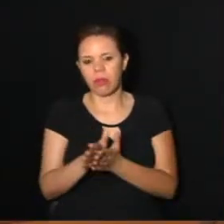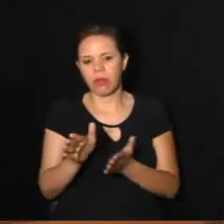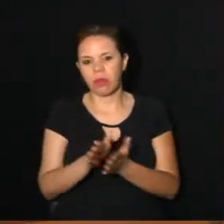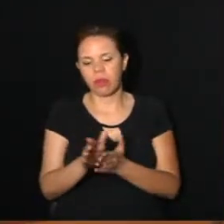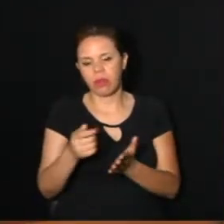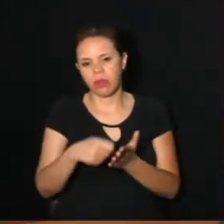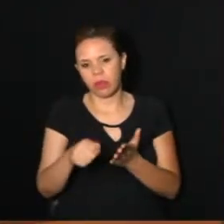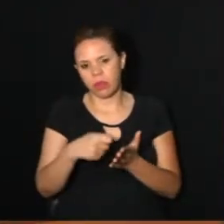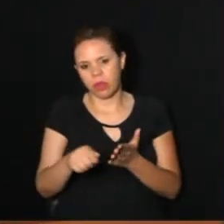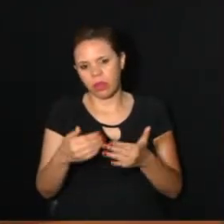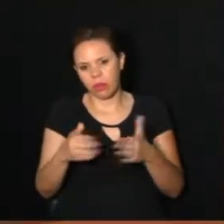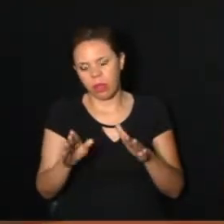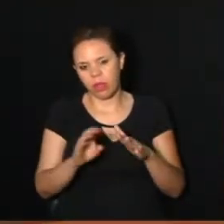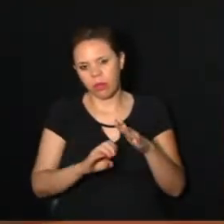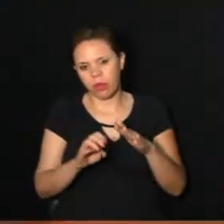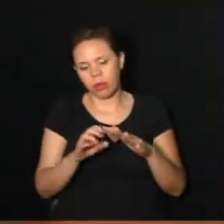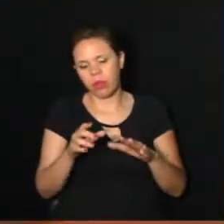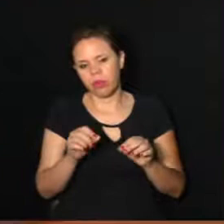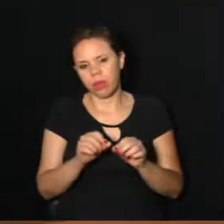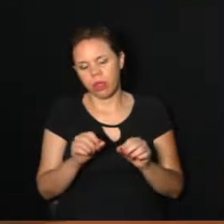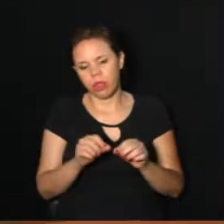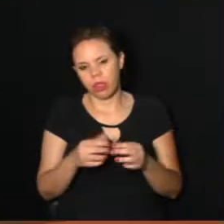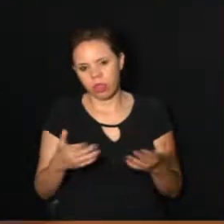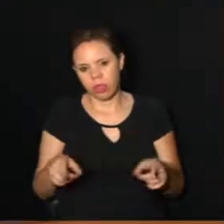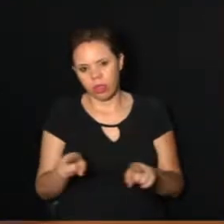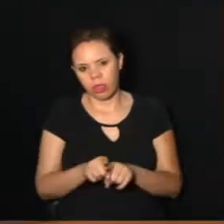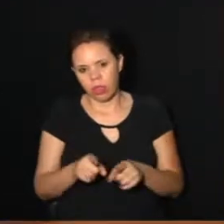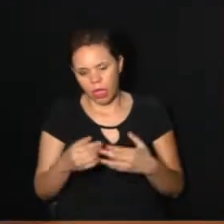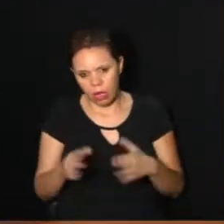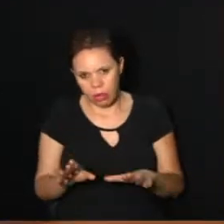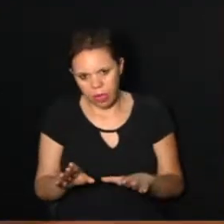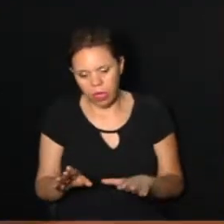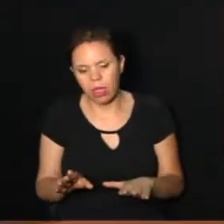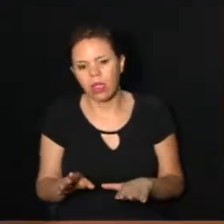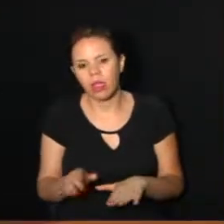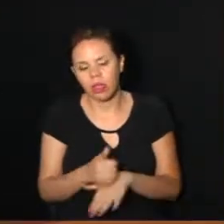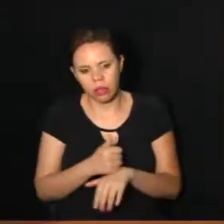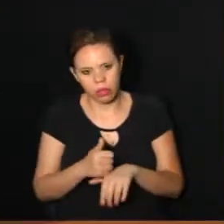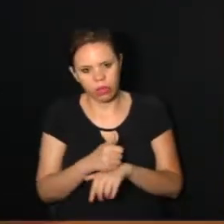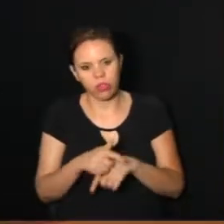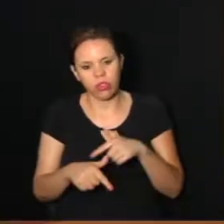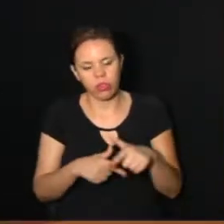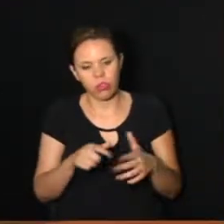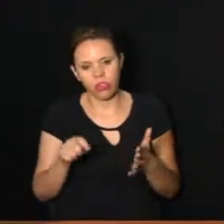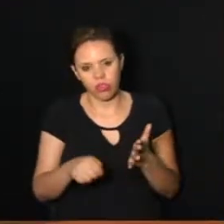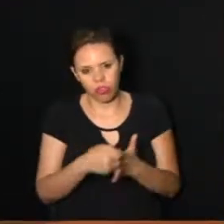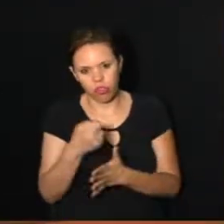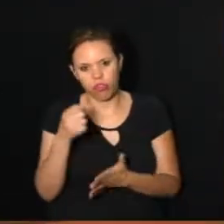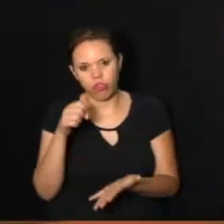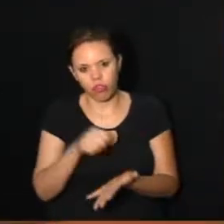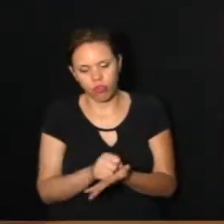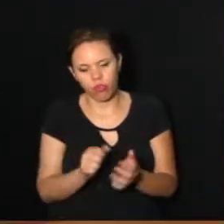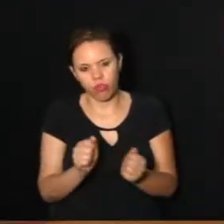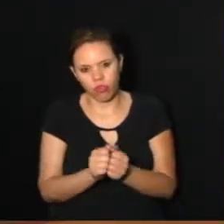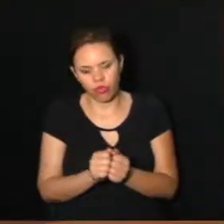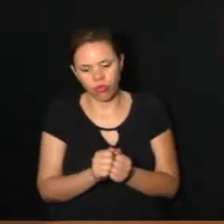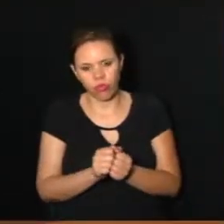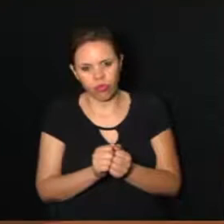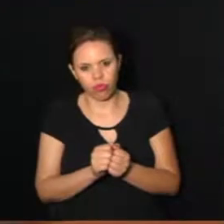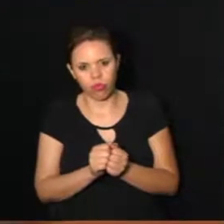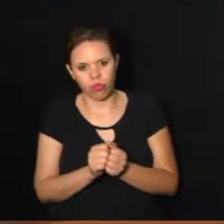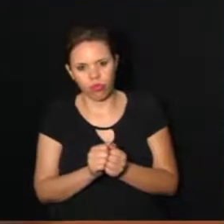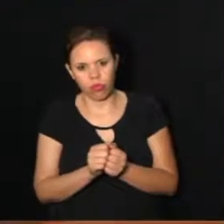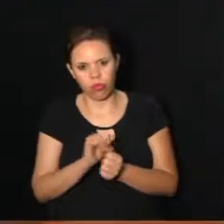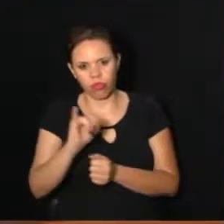alvarás e a liberação dessas atividades no registro junto à